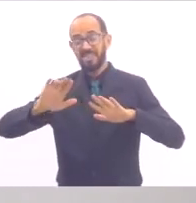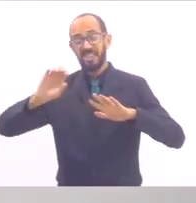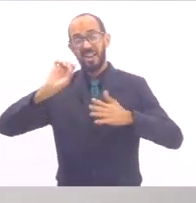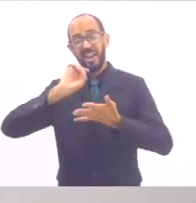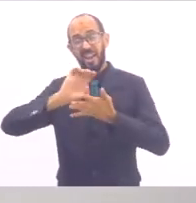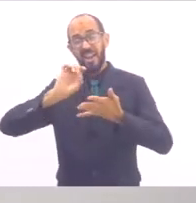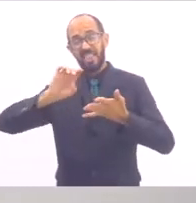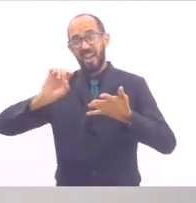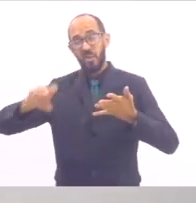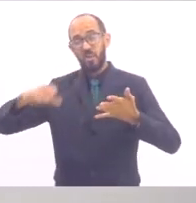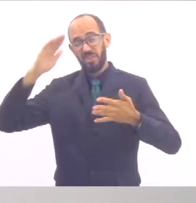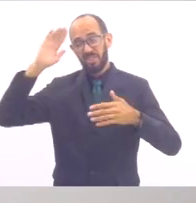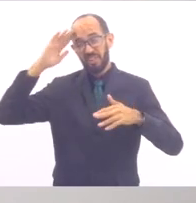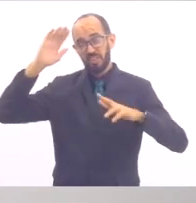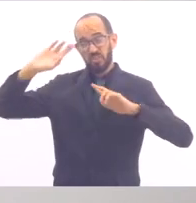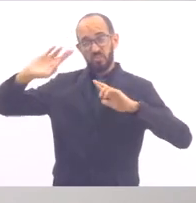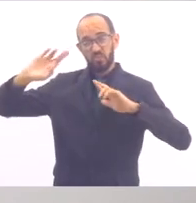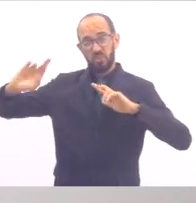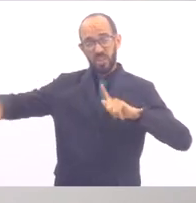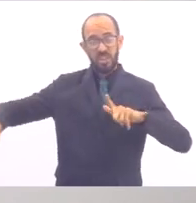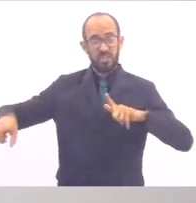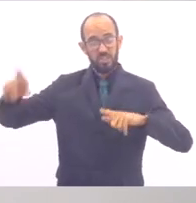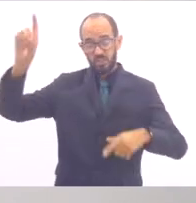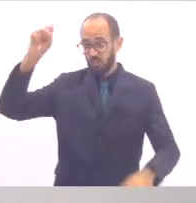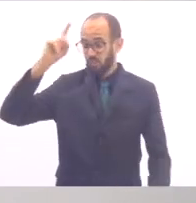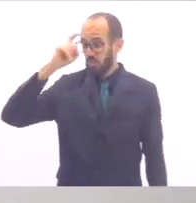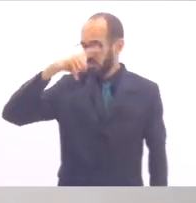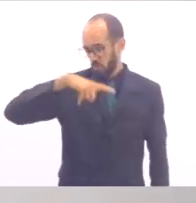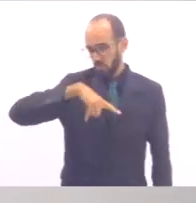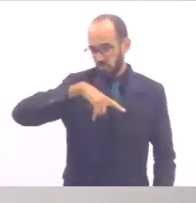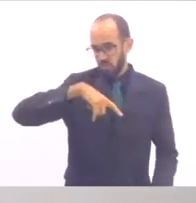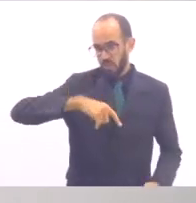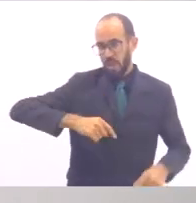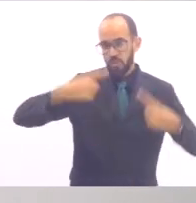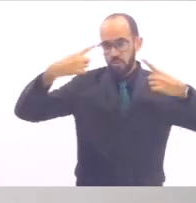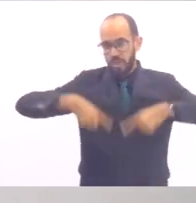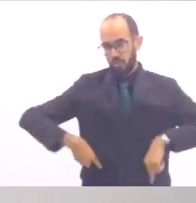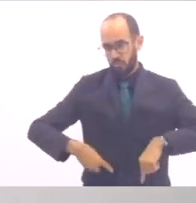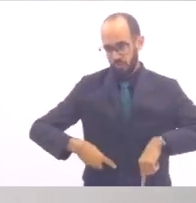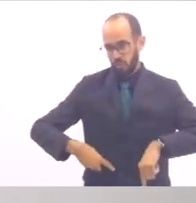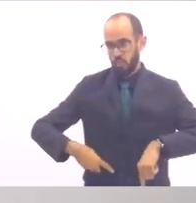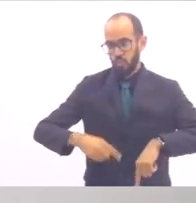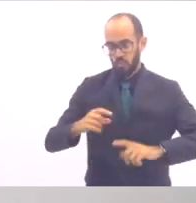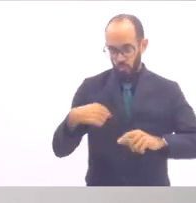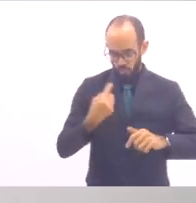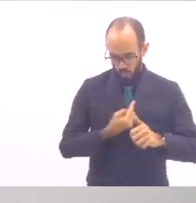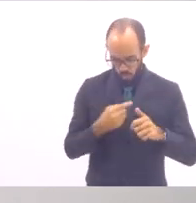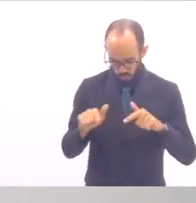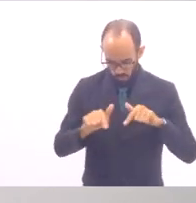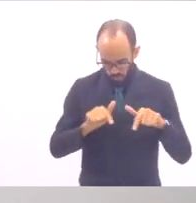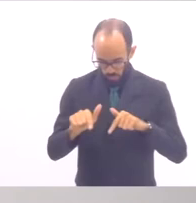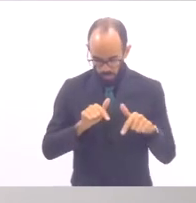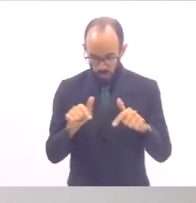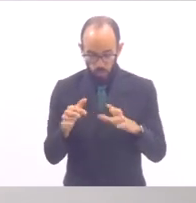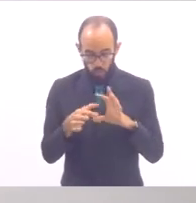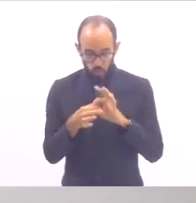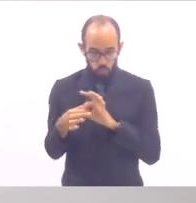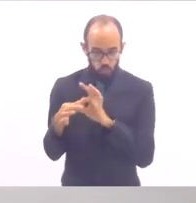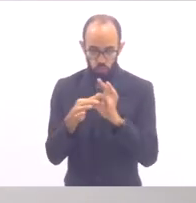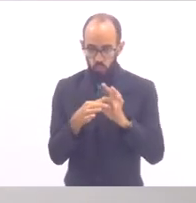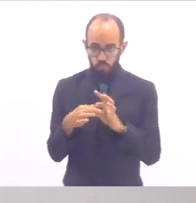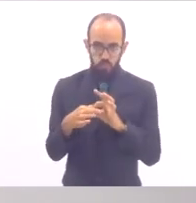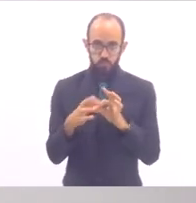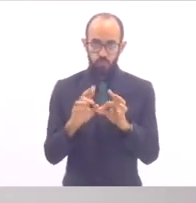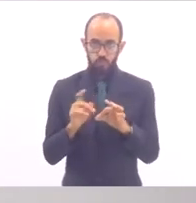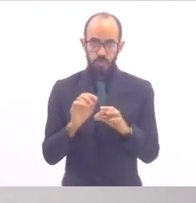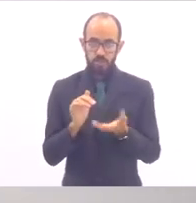de dificuldade, são desafios diários. Então, a gente tem trabalhado juntamente, não é na